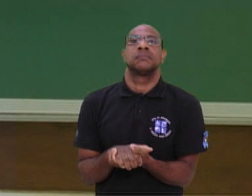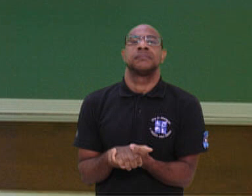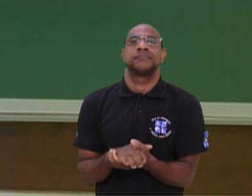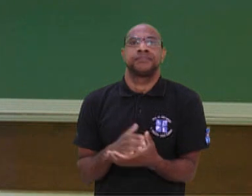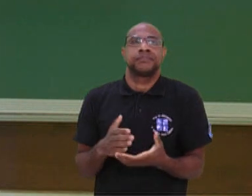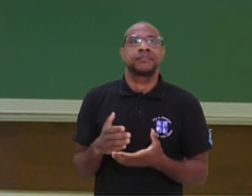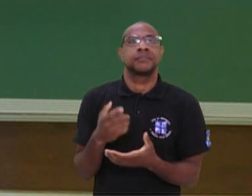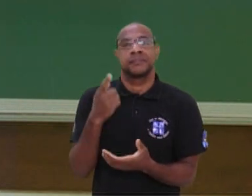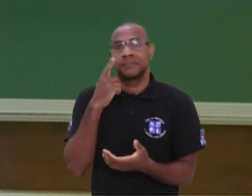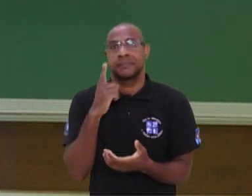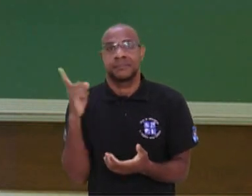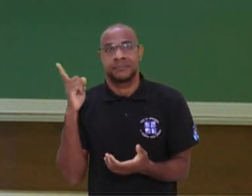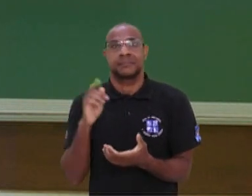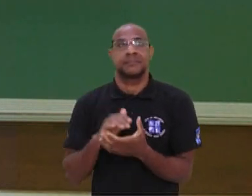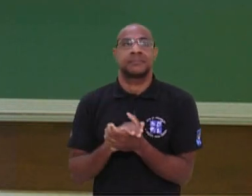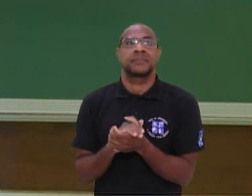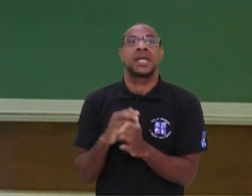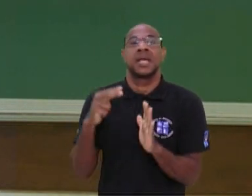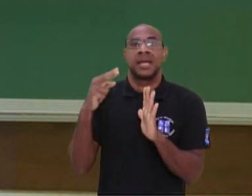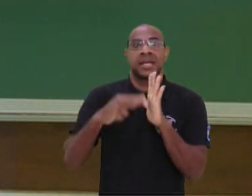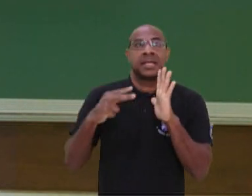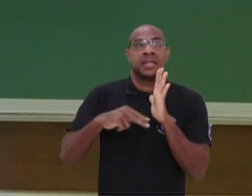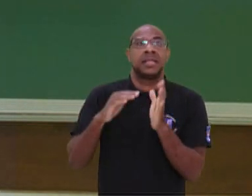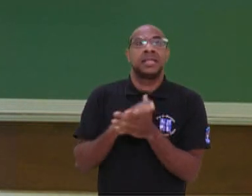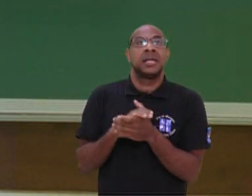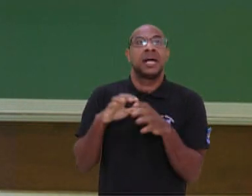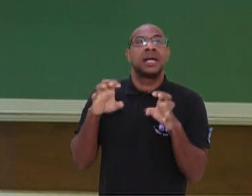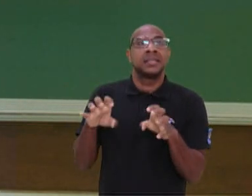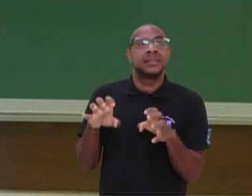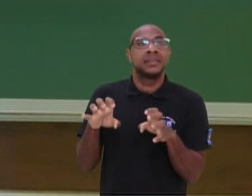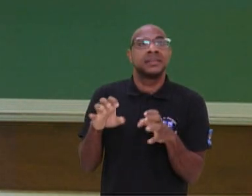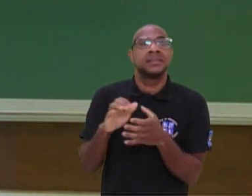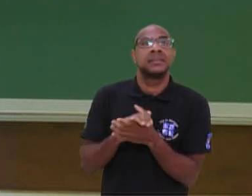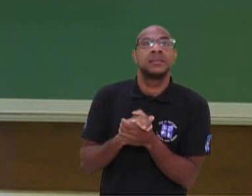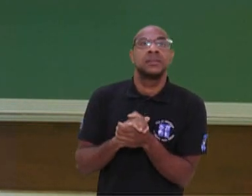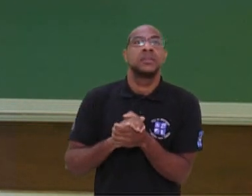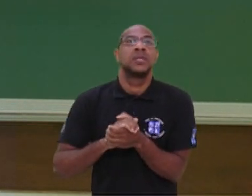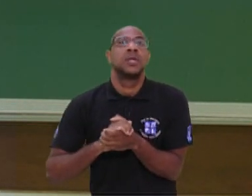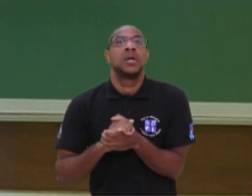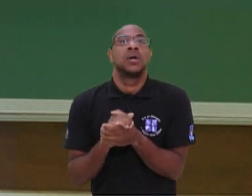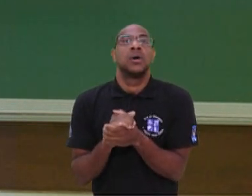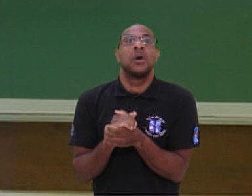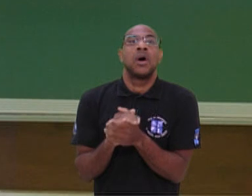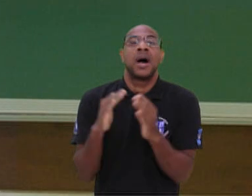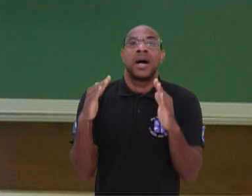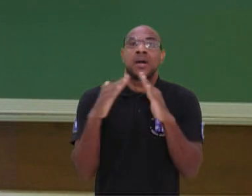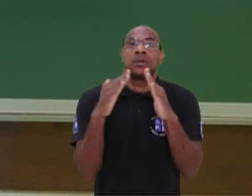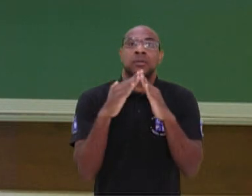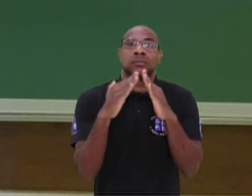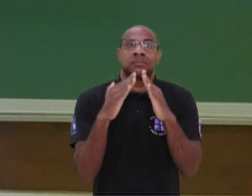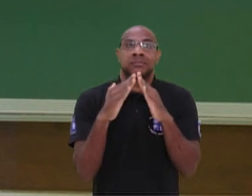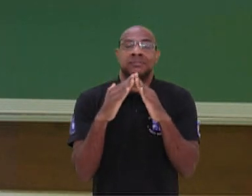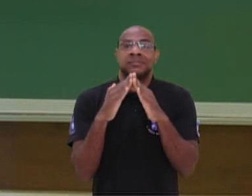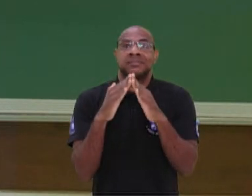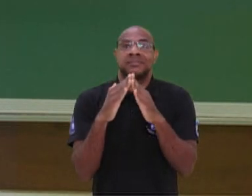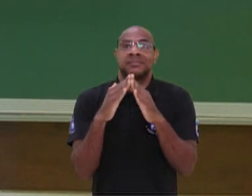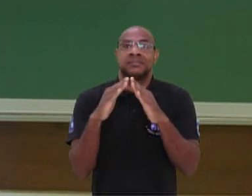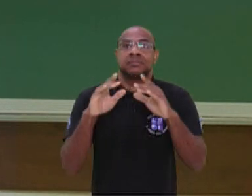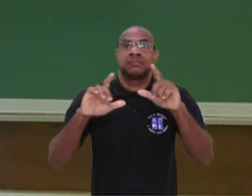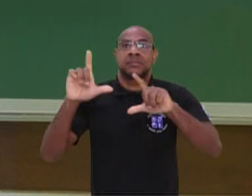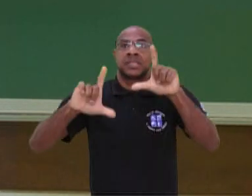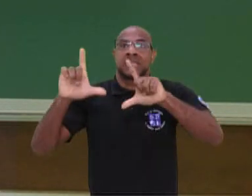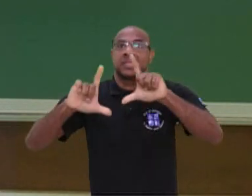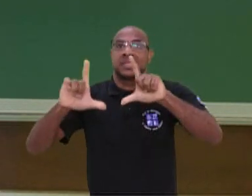Vamos juntos, minha gente. Releia. Dessa forma, a parcela de domicílios com televisão de tela fina subiu